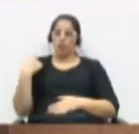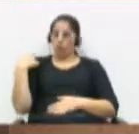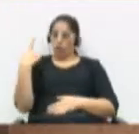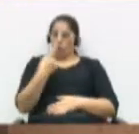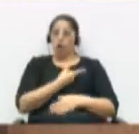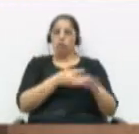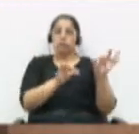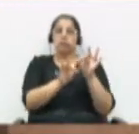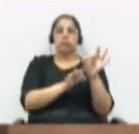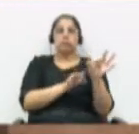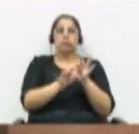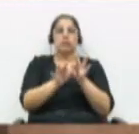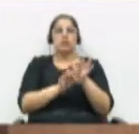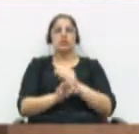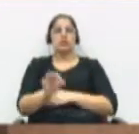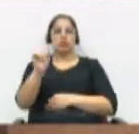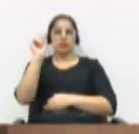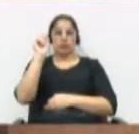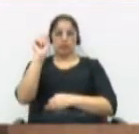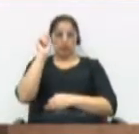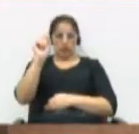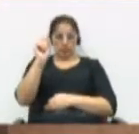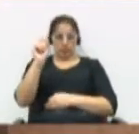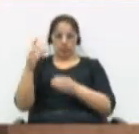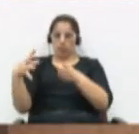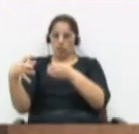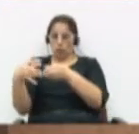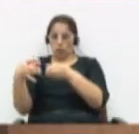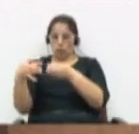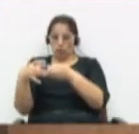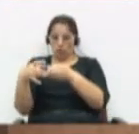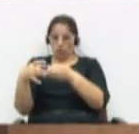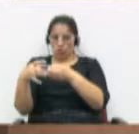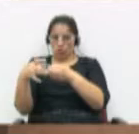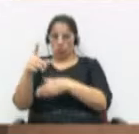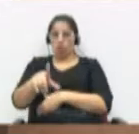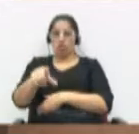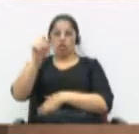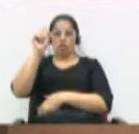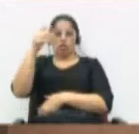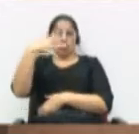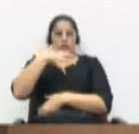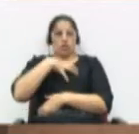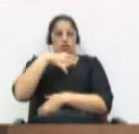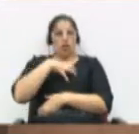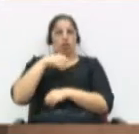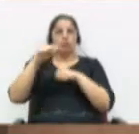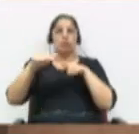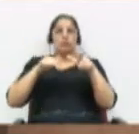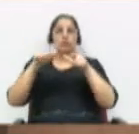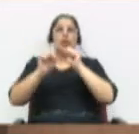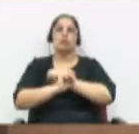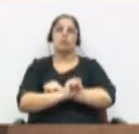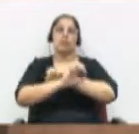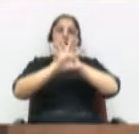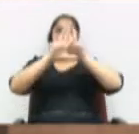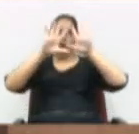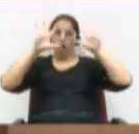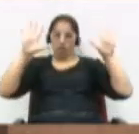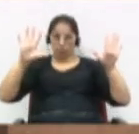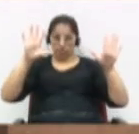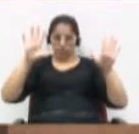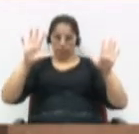cooperativa. Eu e a minha diretoria escolhemos uma maneira de trabalhar muito clara, ou seja,